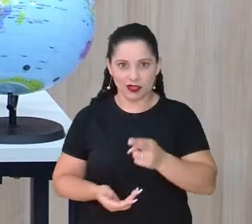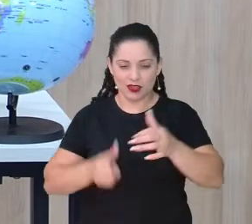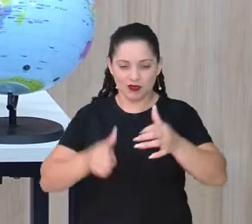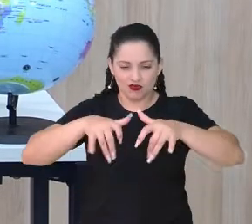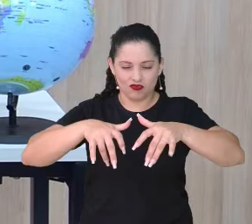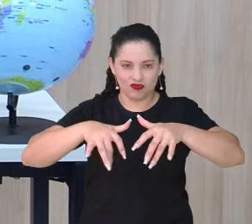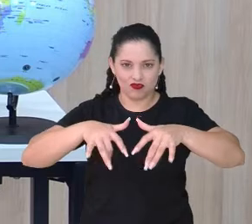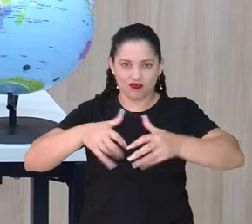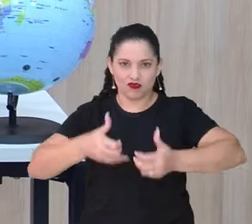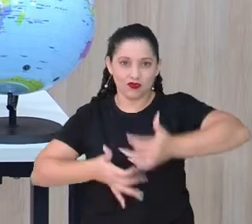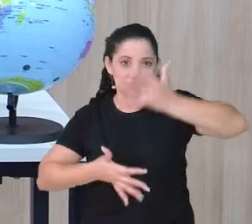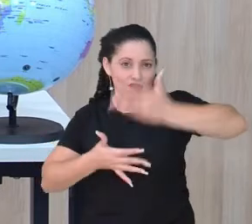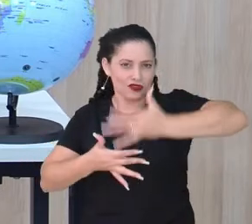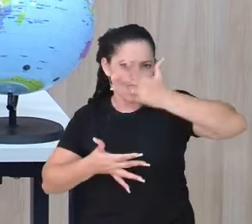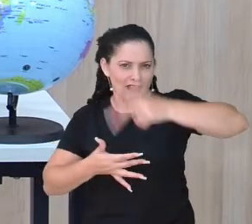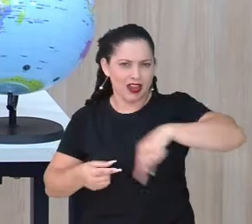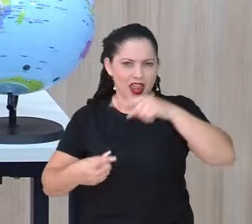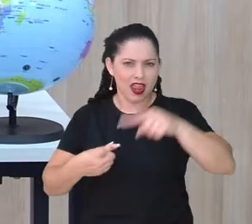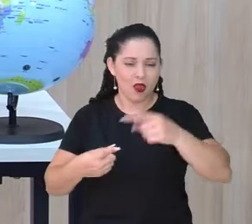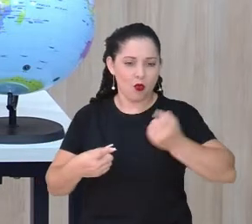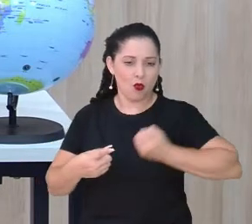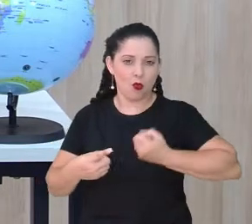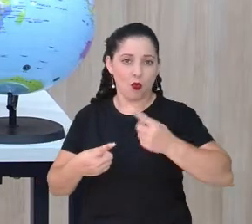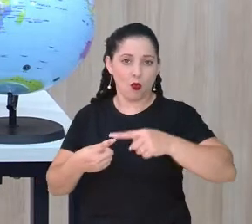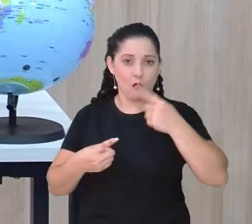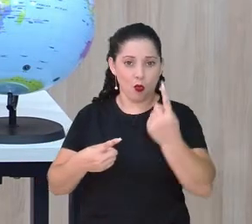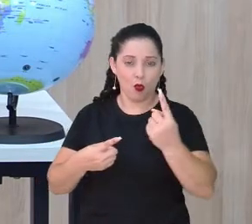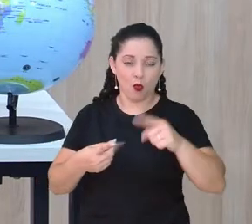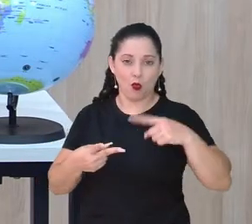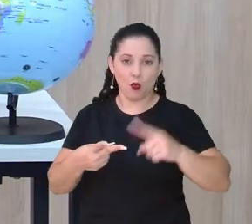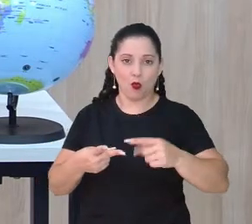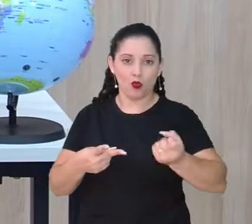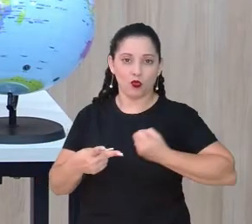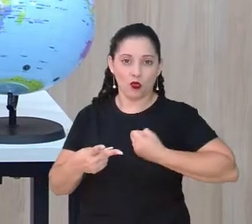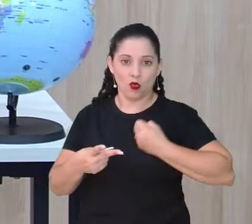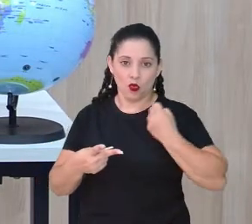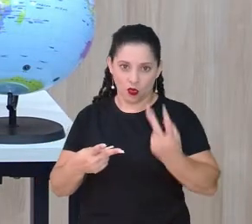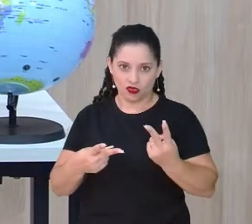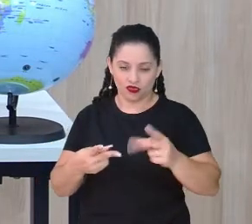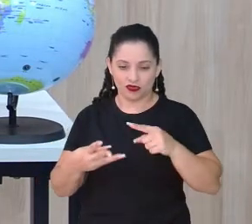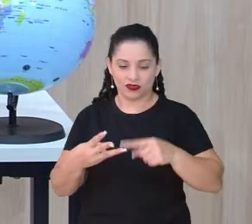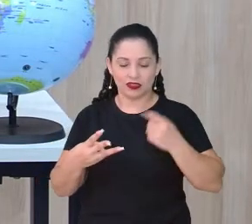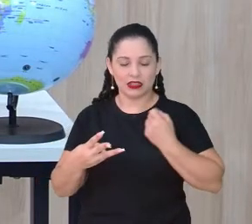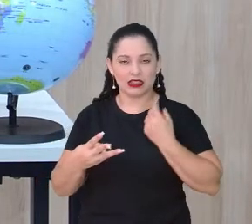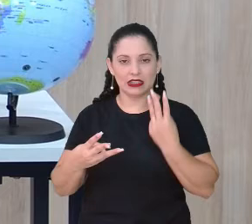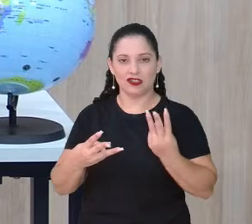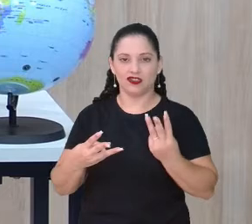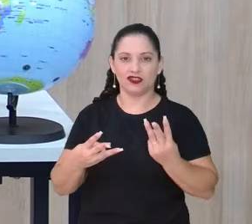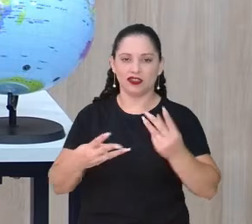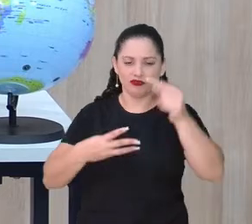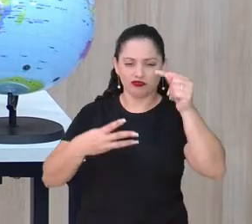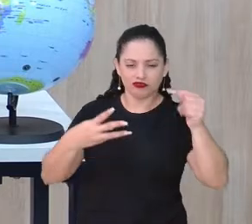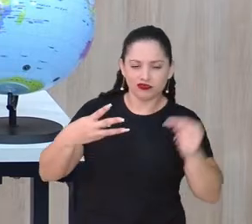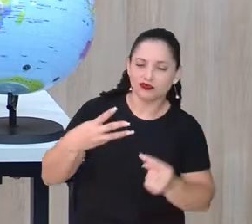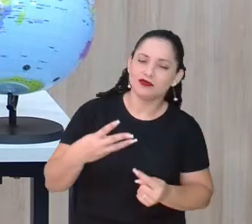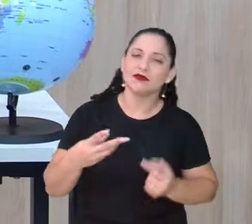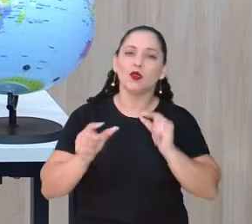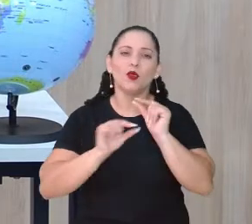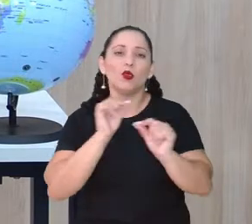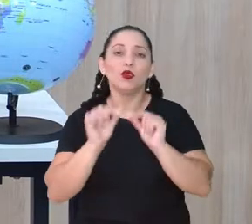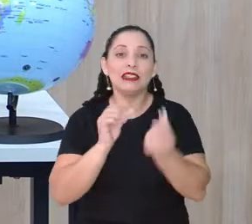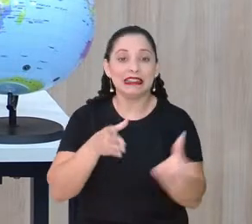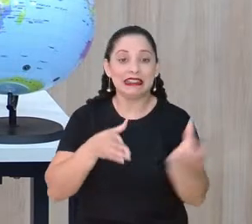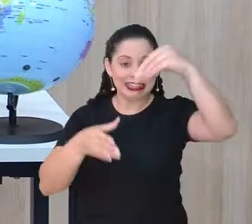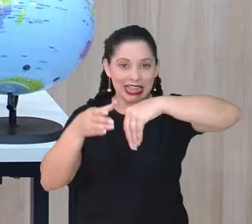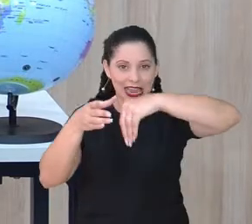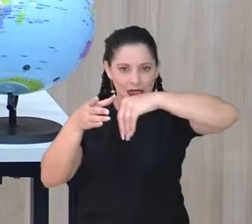chat, numerem com 1, 2 e 3. 1 para a questão aí, quando vocês já forem responder, o que sai de dentro